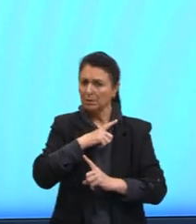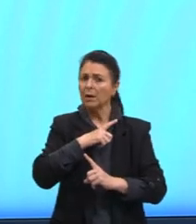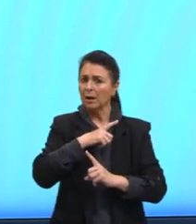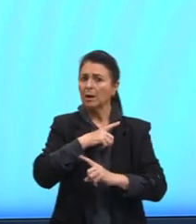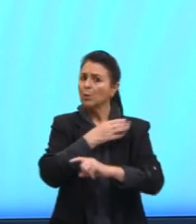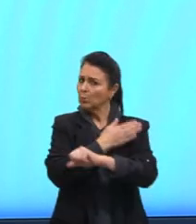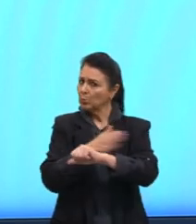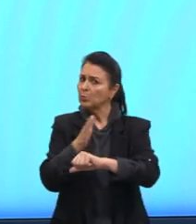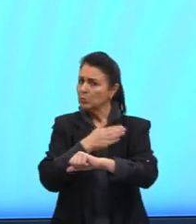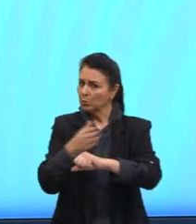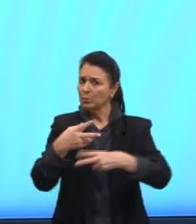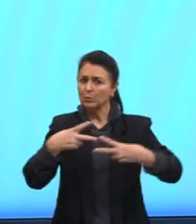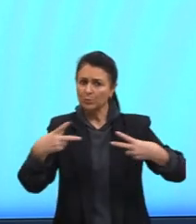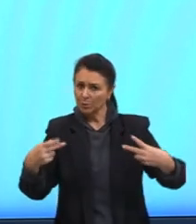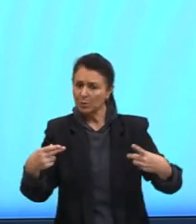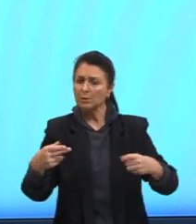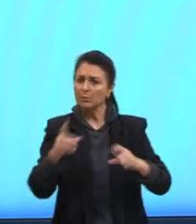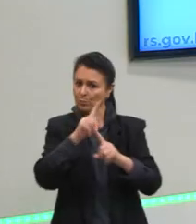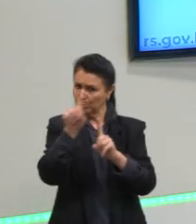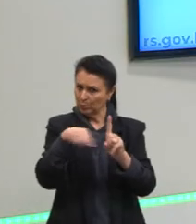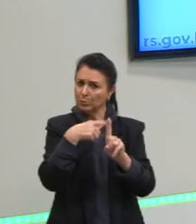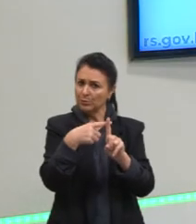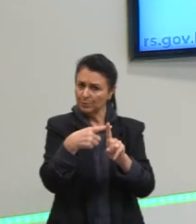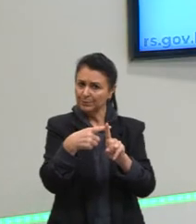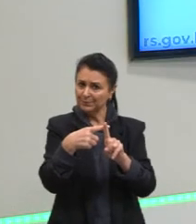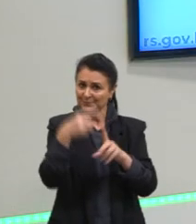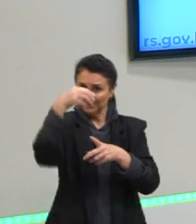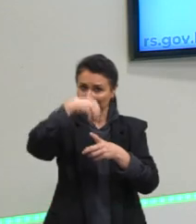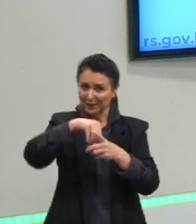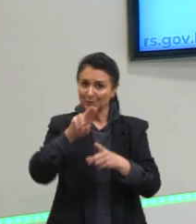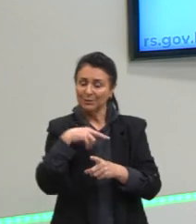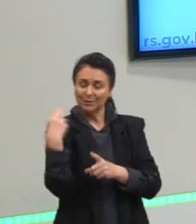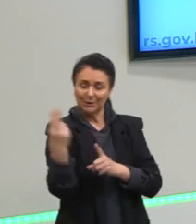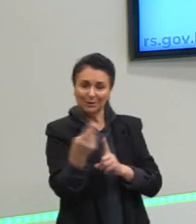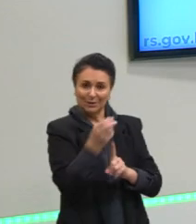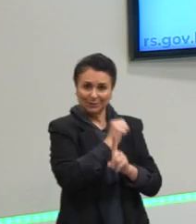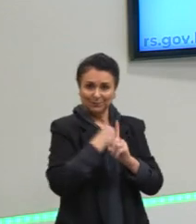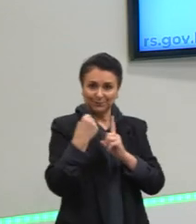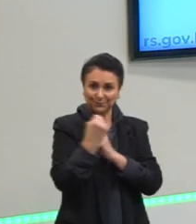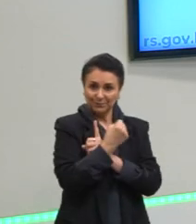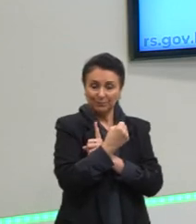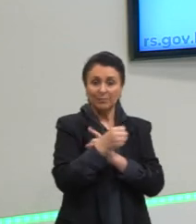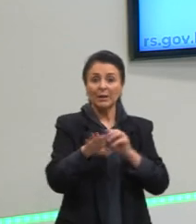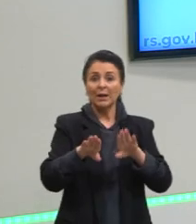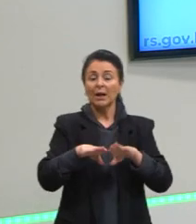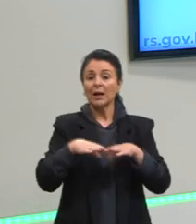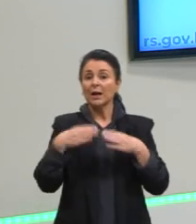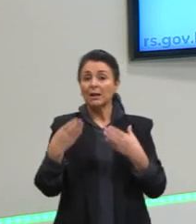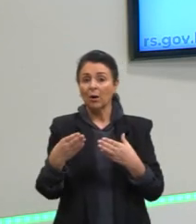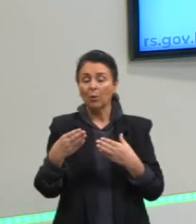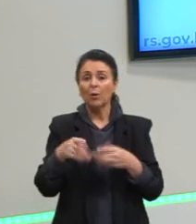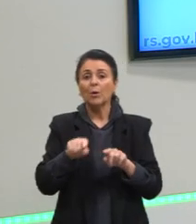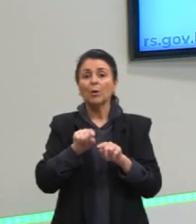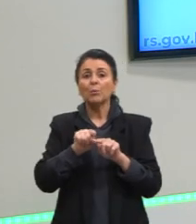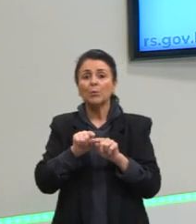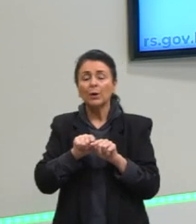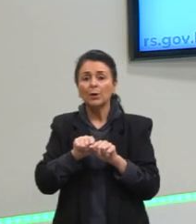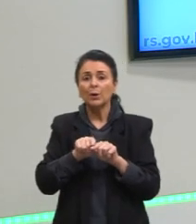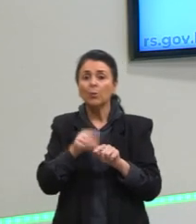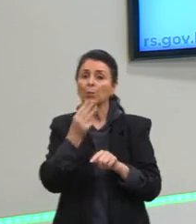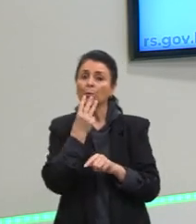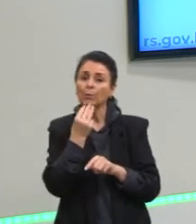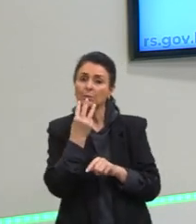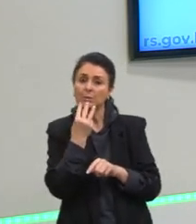que a sociedade também nos nos proporcionam então para Max Weber são esses